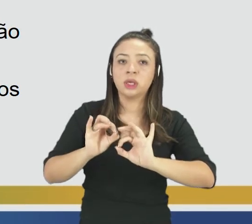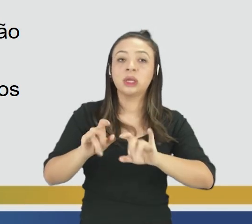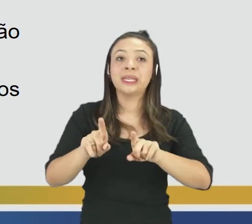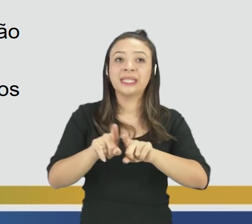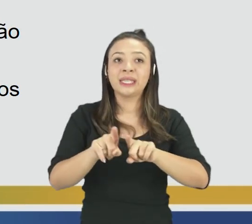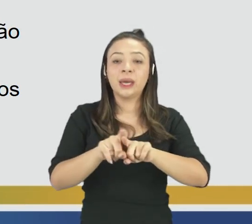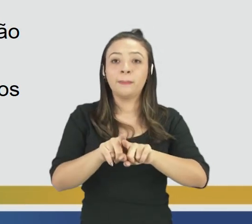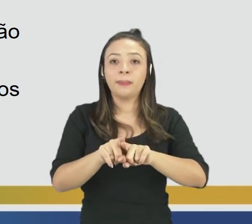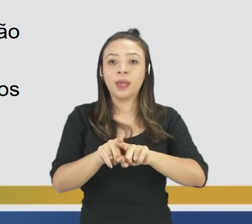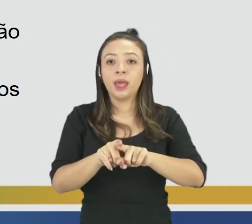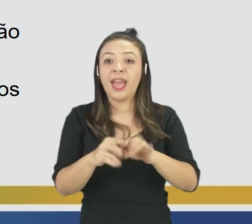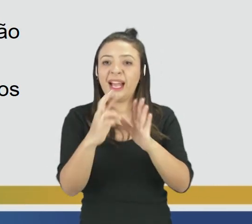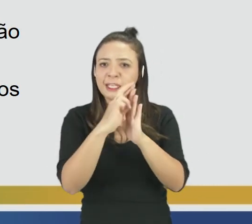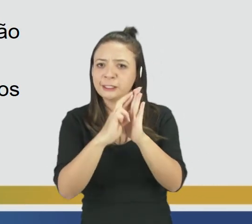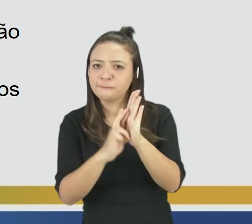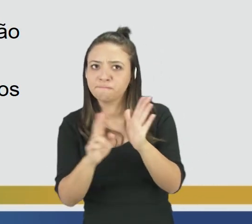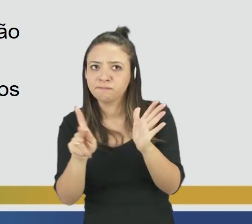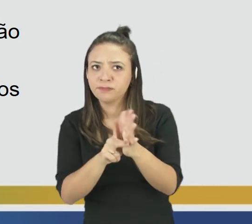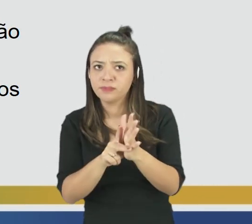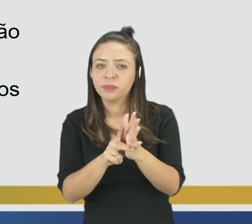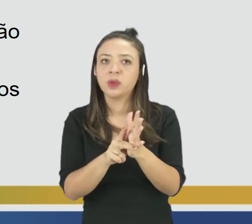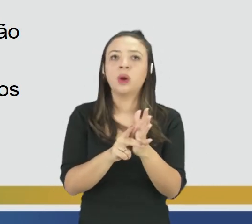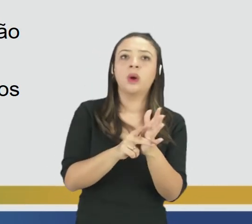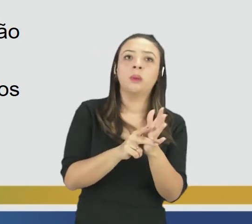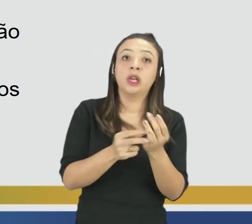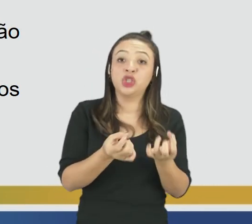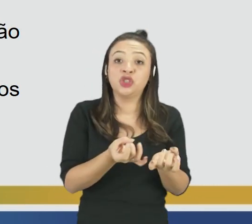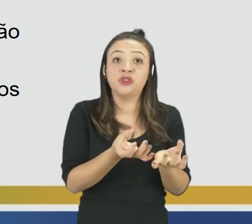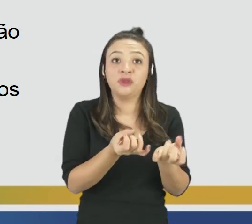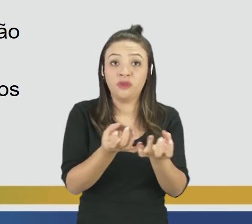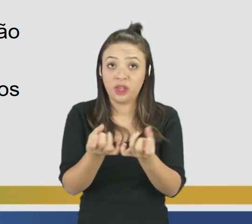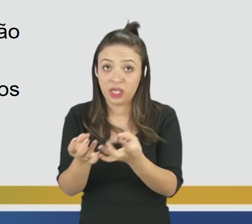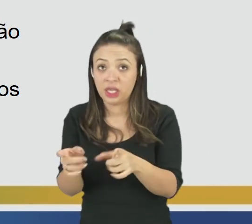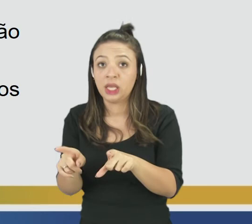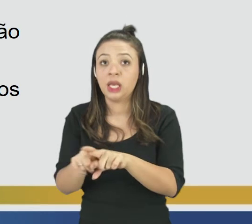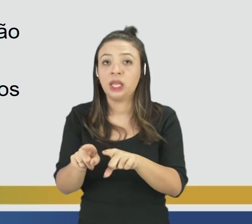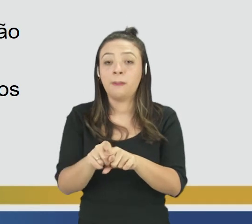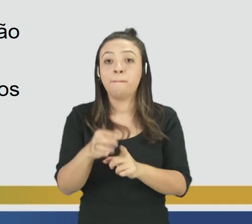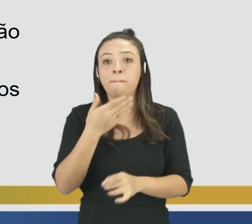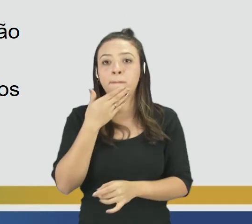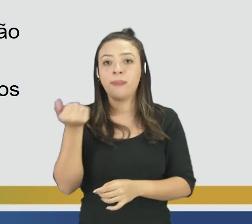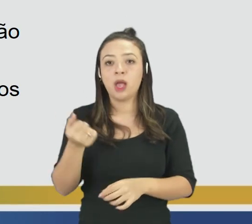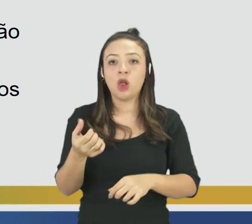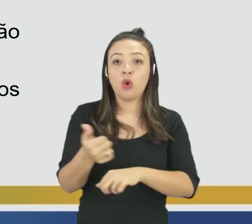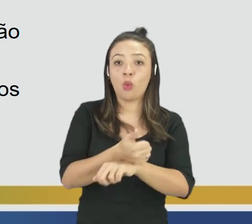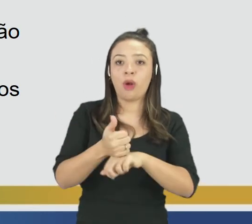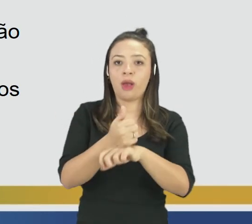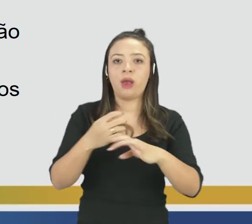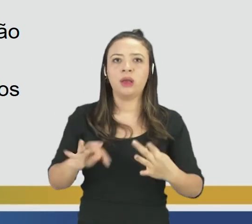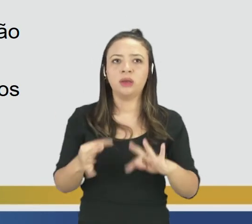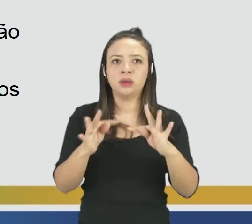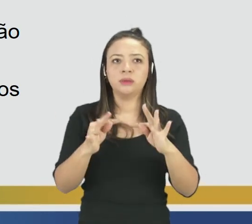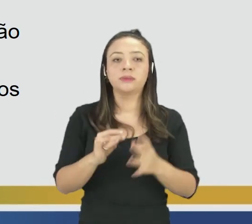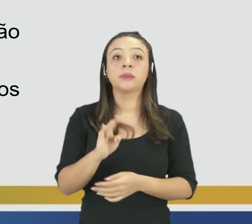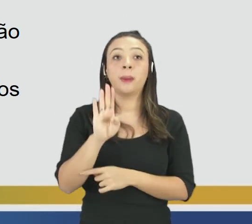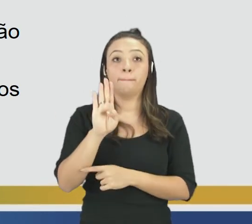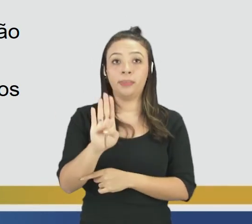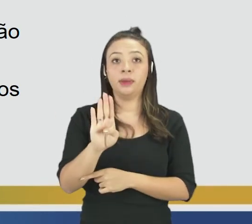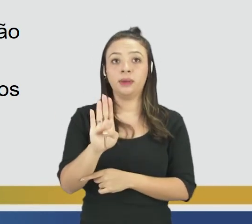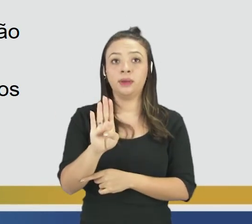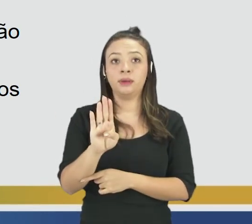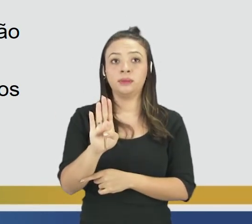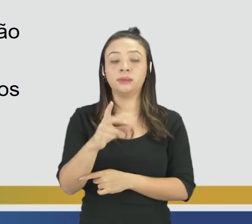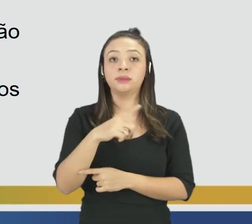restrição dos mercados EA valorização tecnológica letra b o estabelecimento de redes